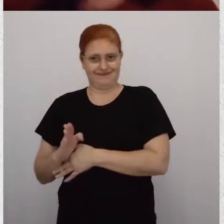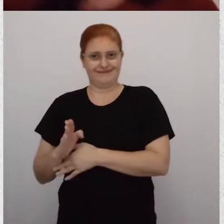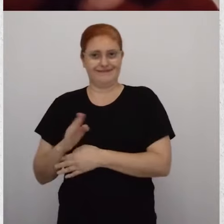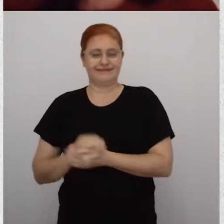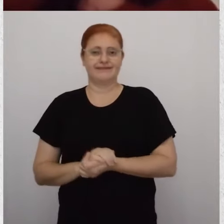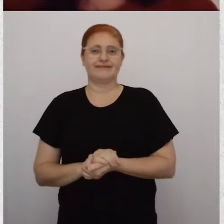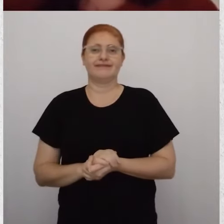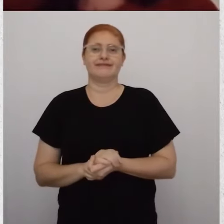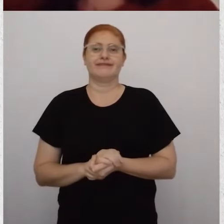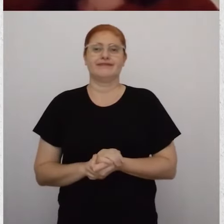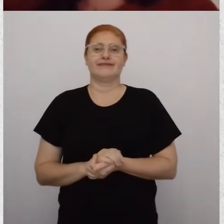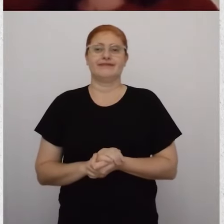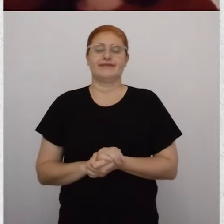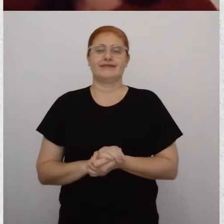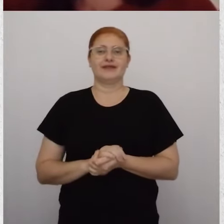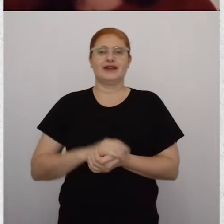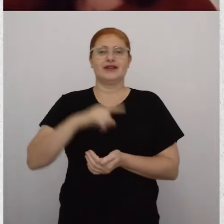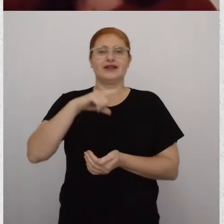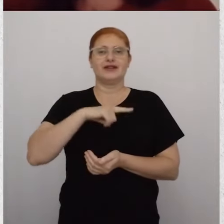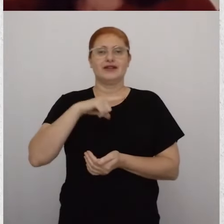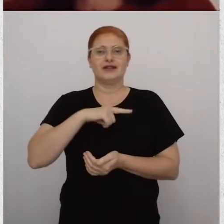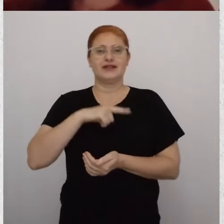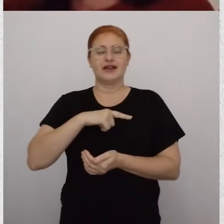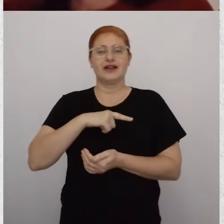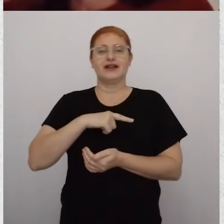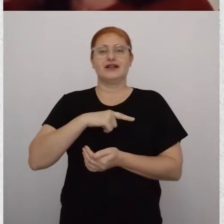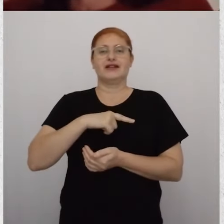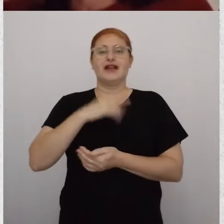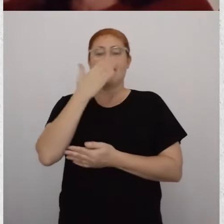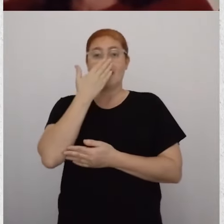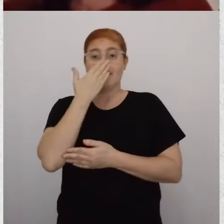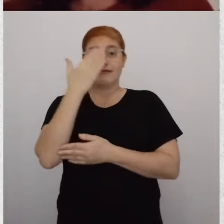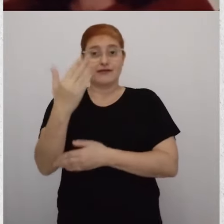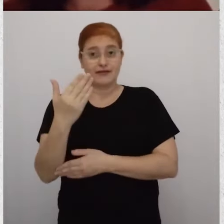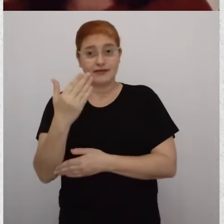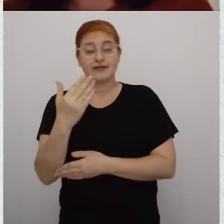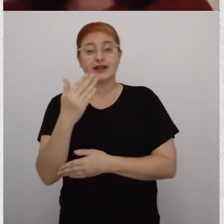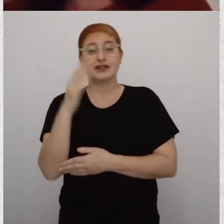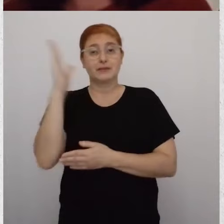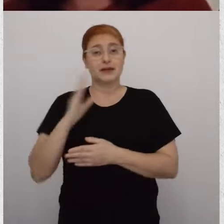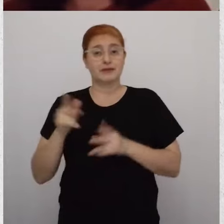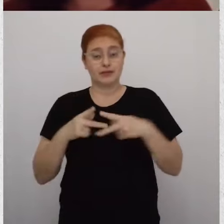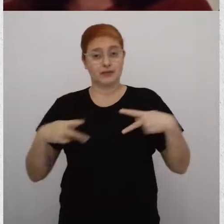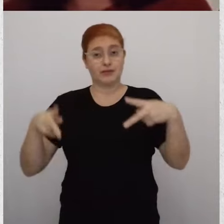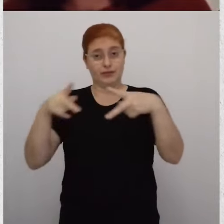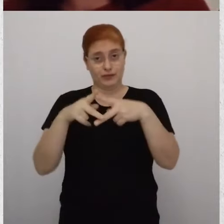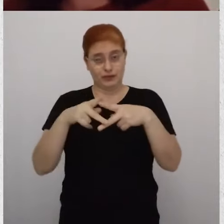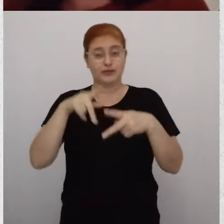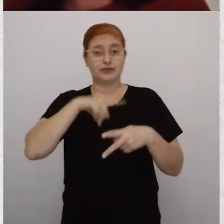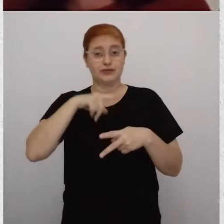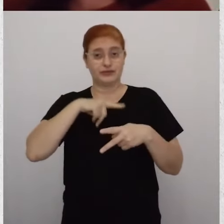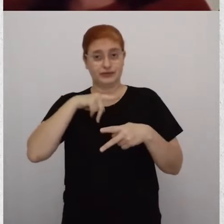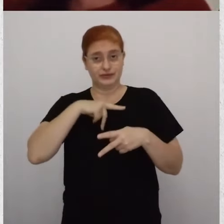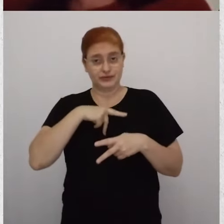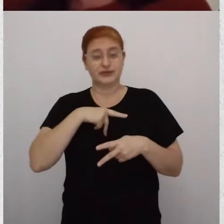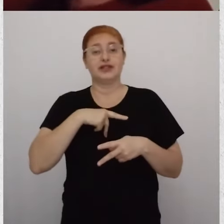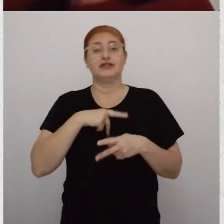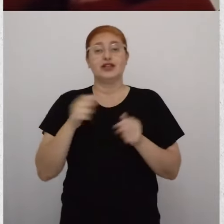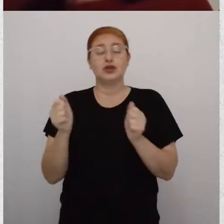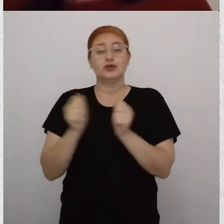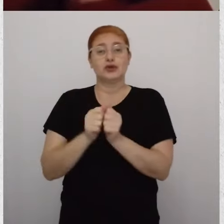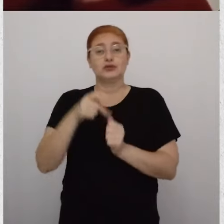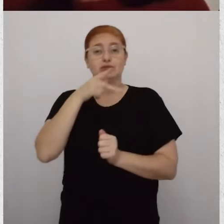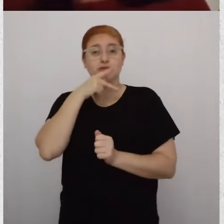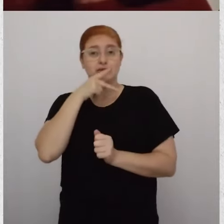Então, Frente Brasil Popular foi o nome da coligação entre PT, PCdoB e PSB para as eleições presidenciais de 89,